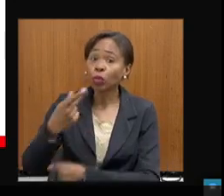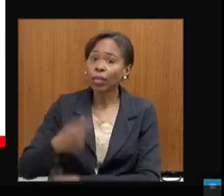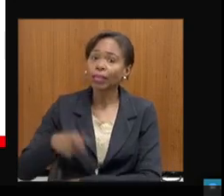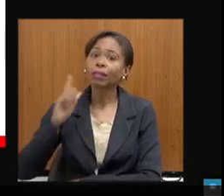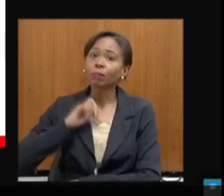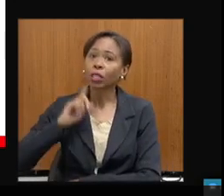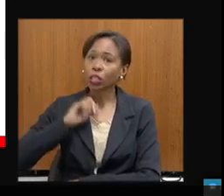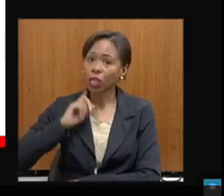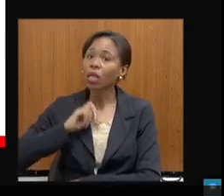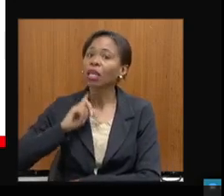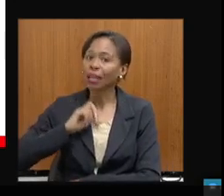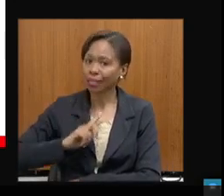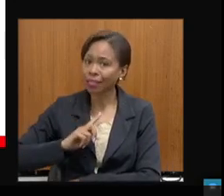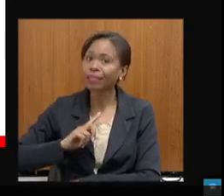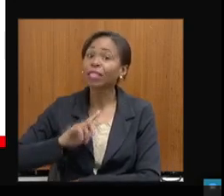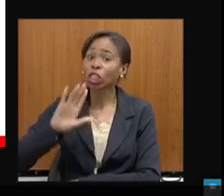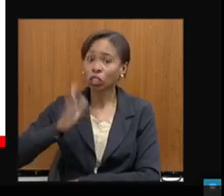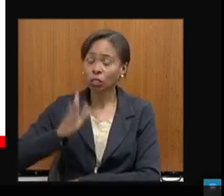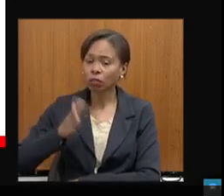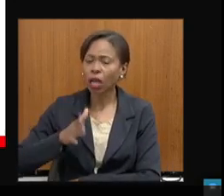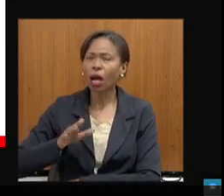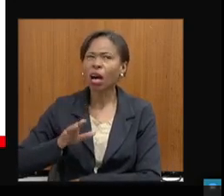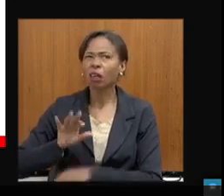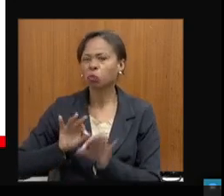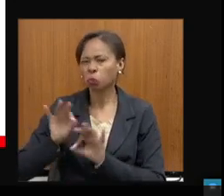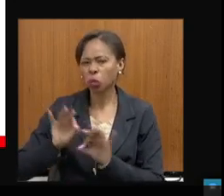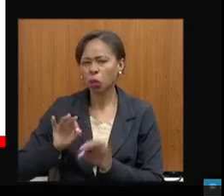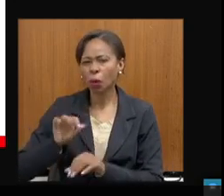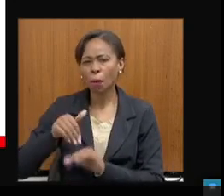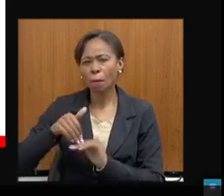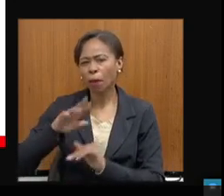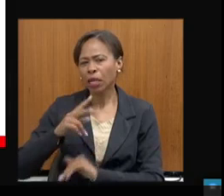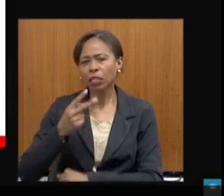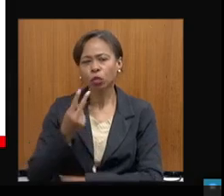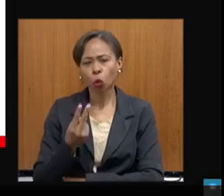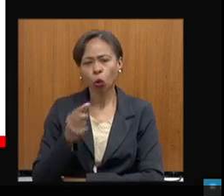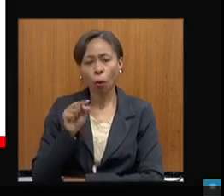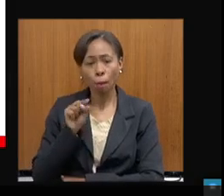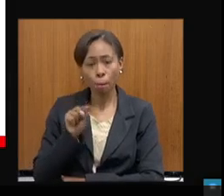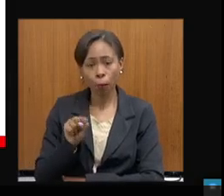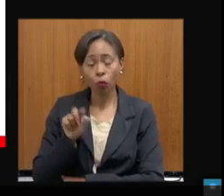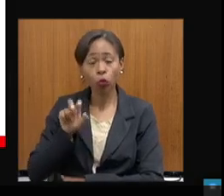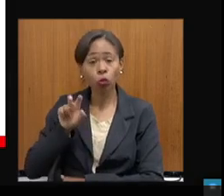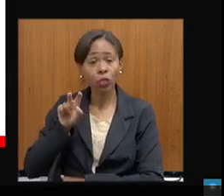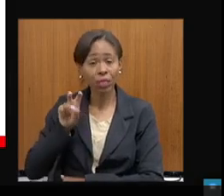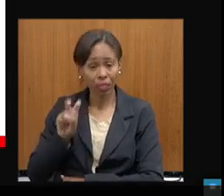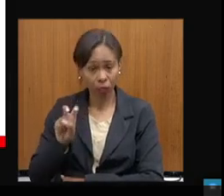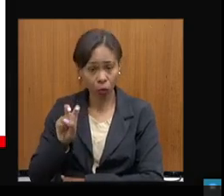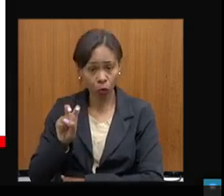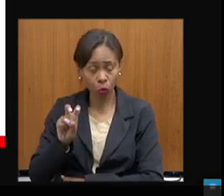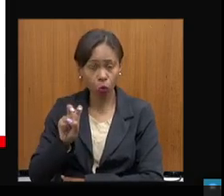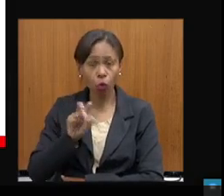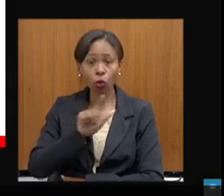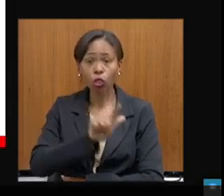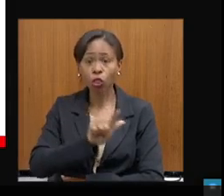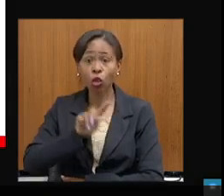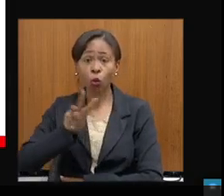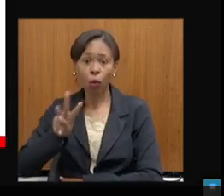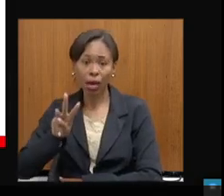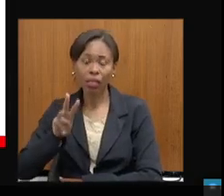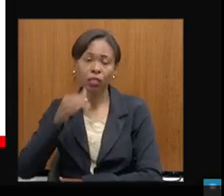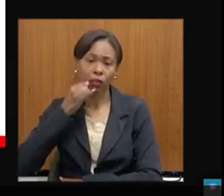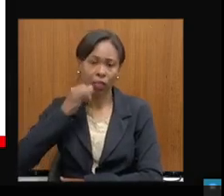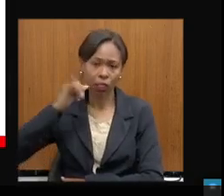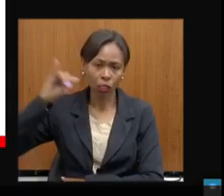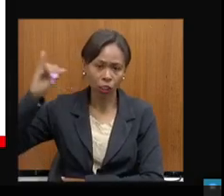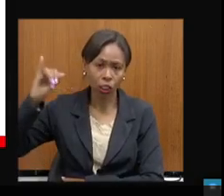investimentos né nós já temos em operação mais 2.5 giggle box de energia no segundo colocado São Paulo